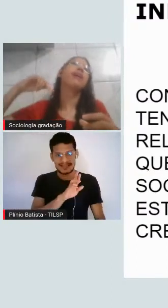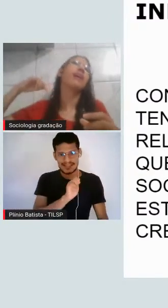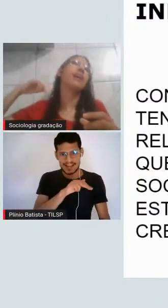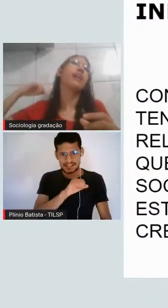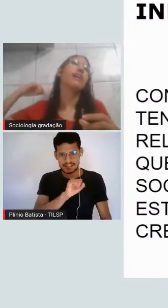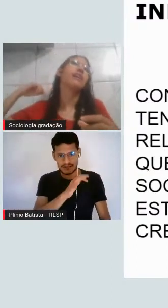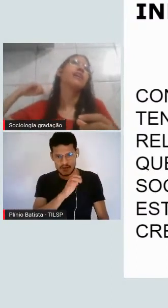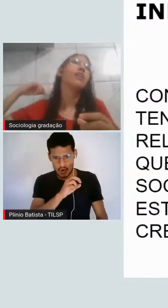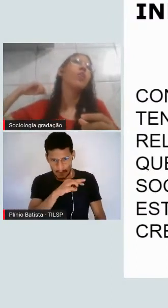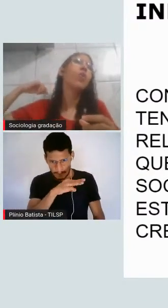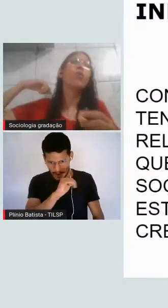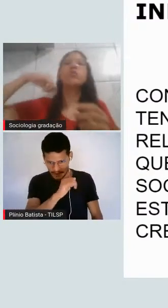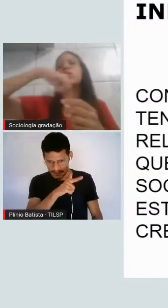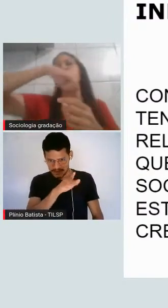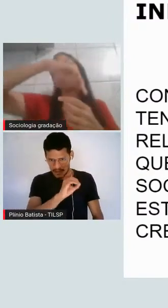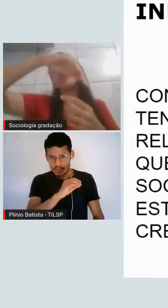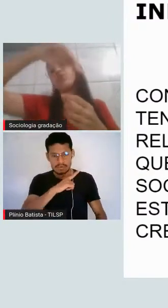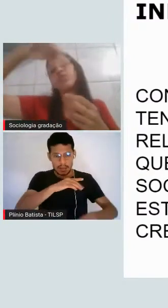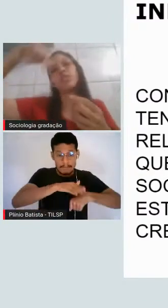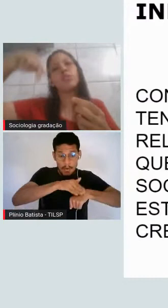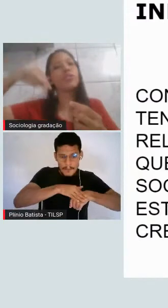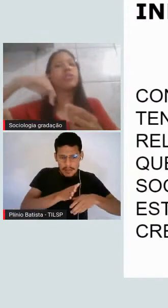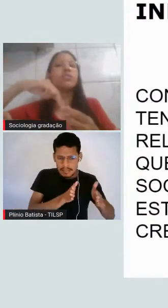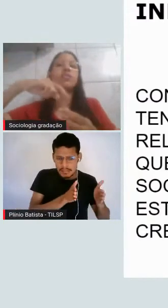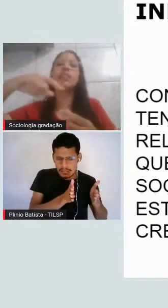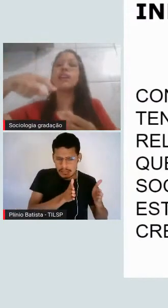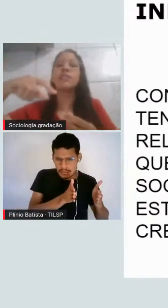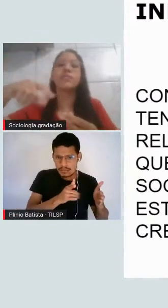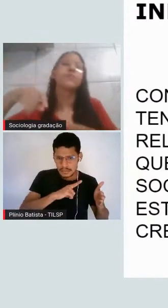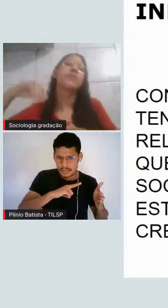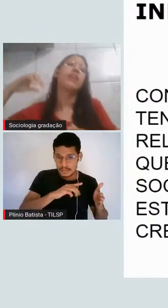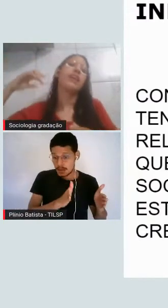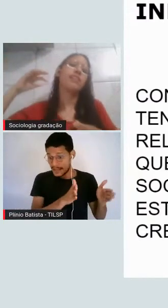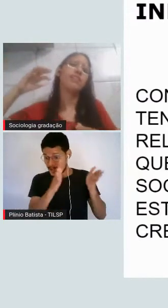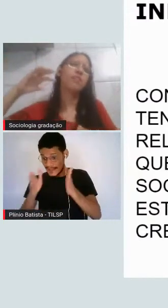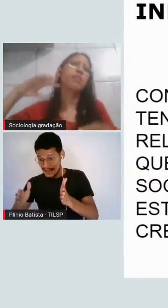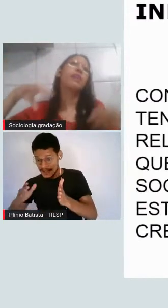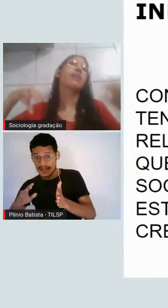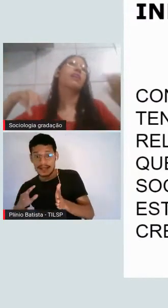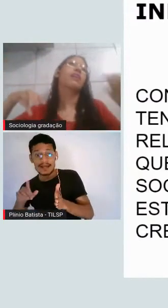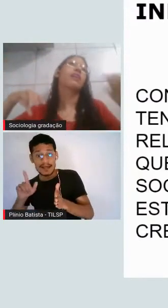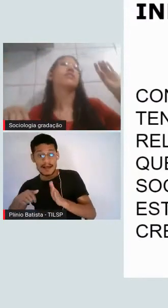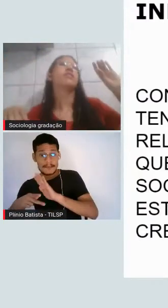vai abarcar outros setores da sociedade. Ela